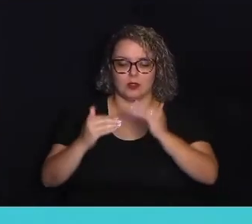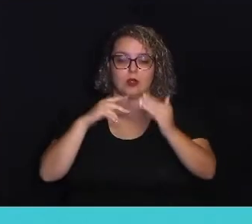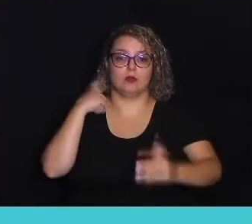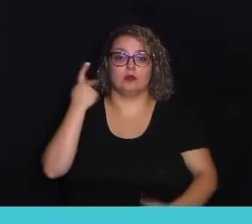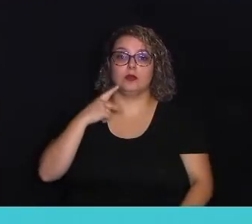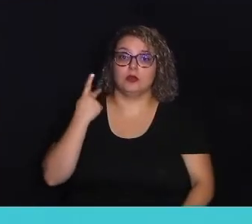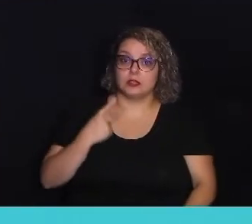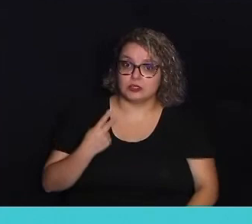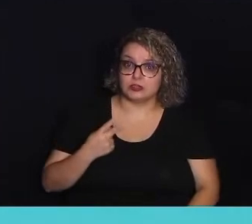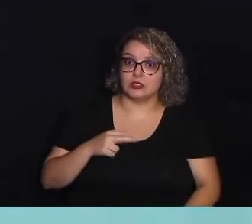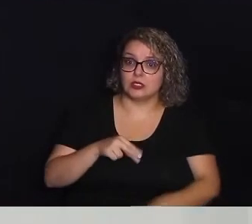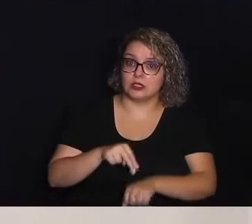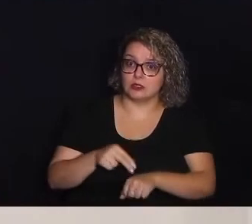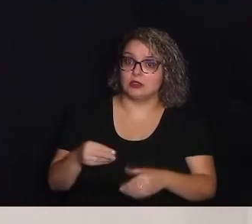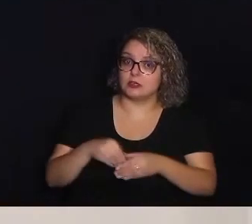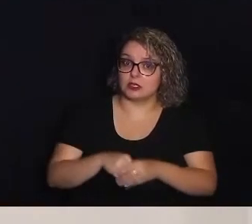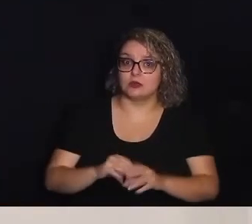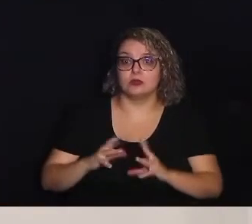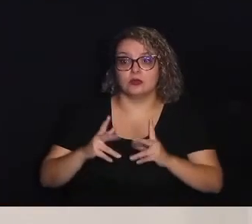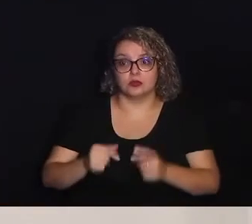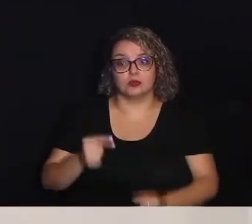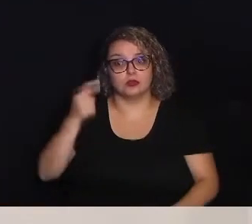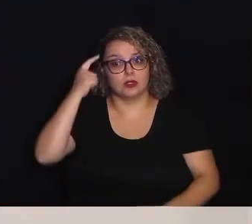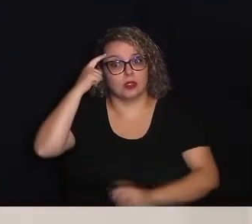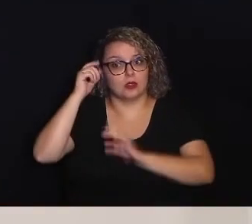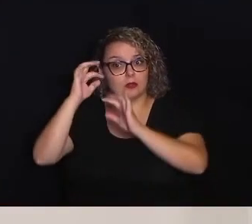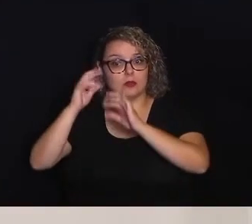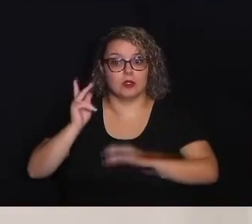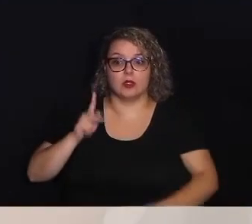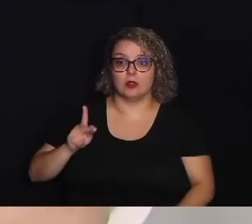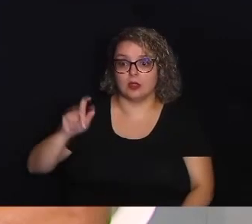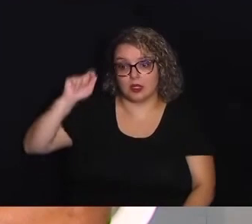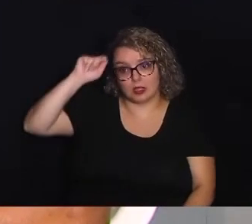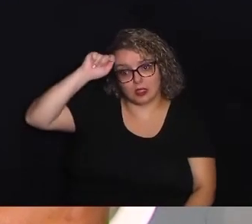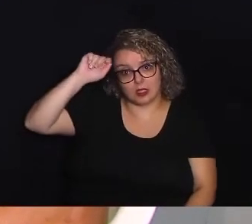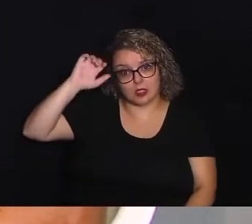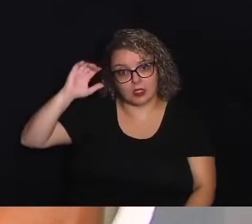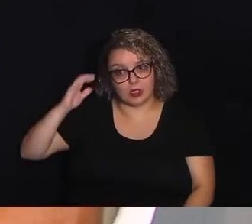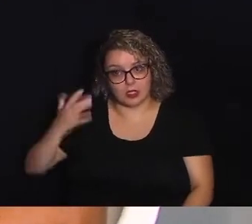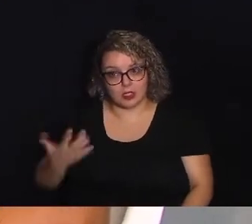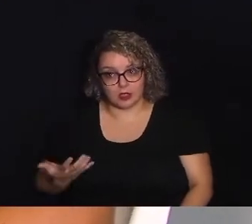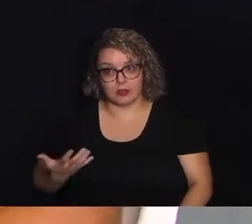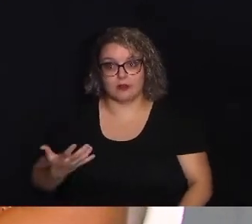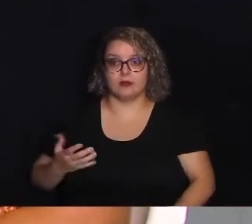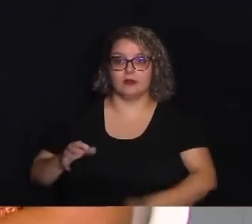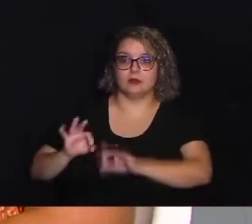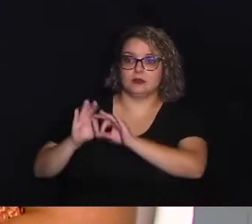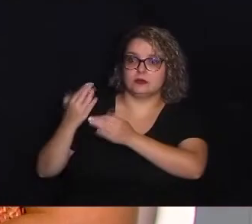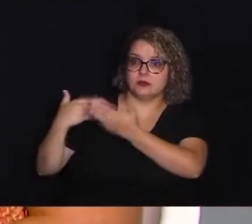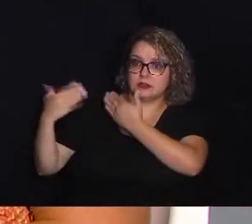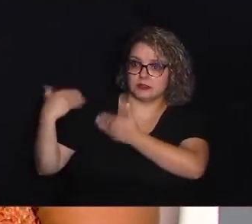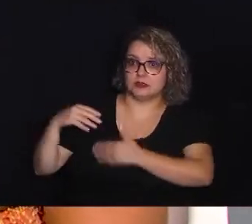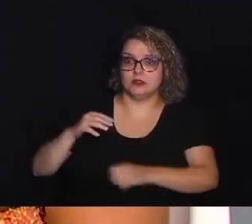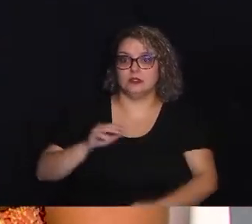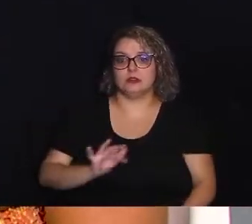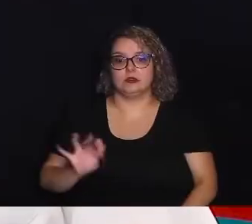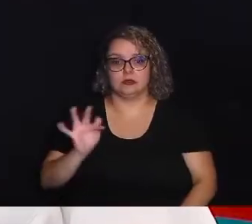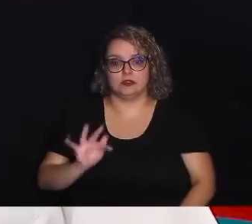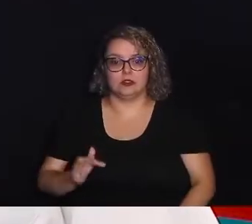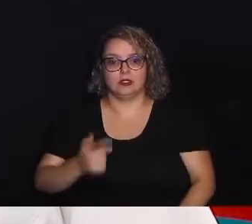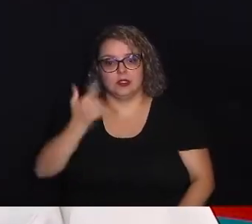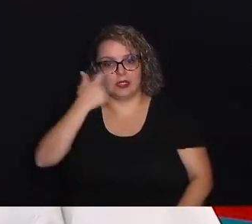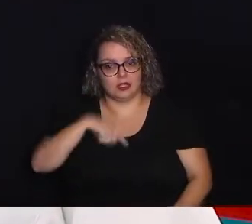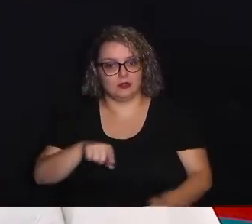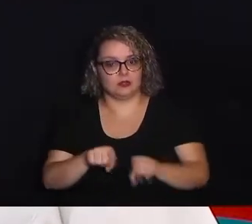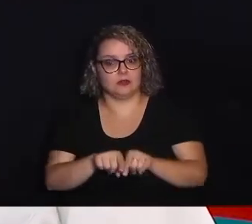nova polí Educacional dentro daquilo que já era pensado por professores afrodescendentes da Universidade